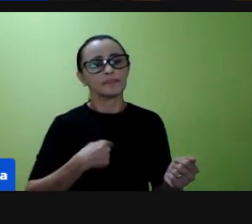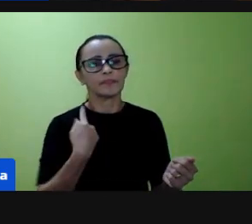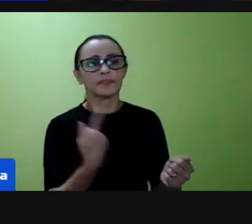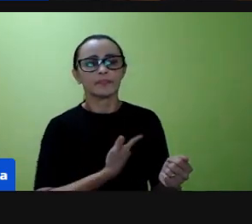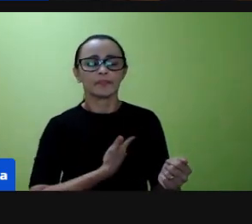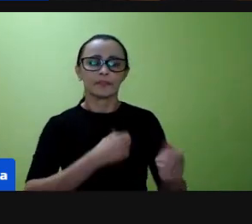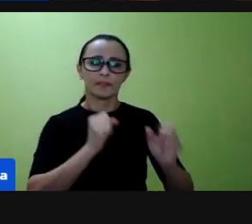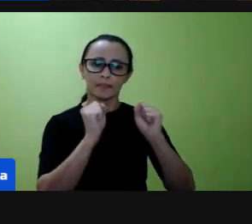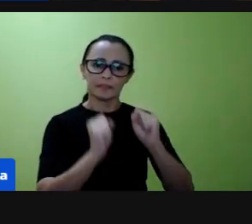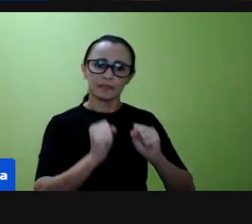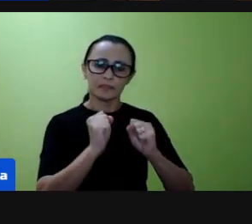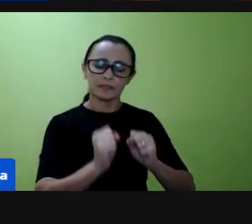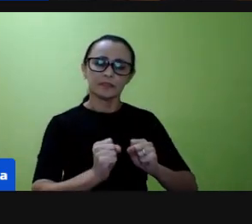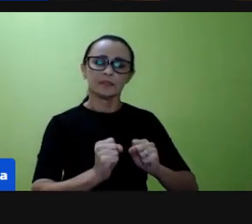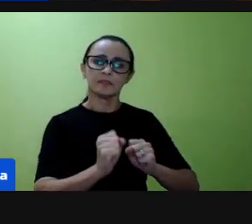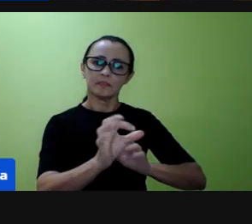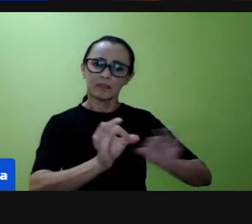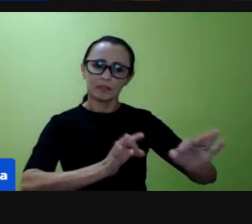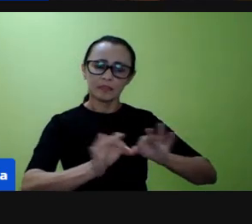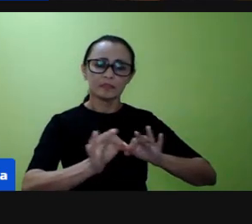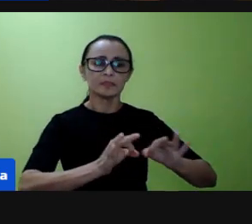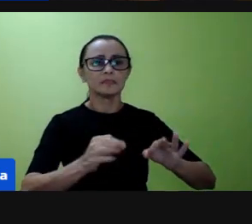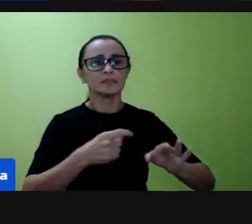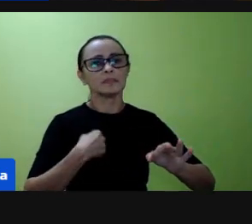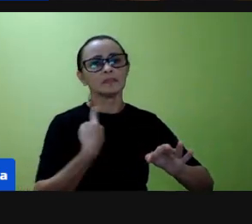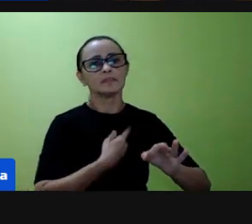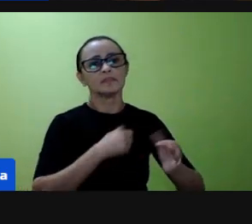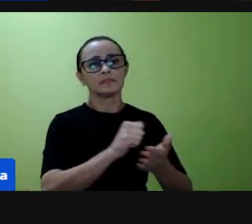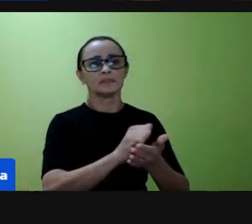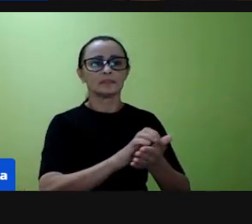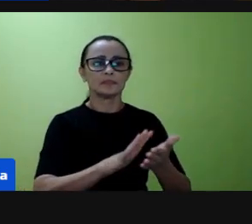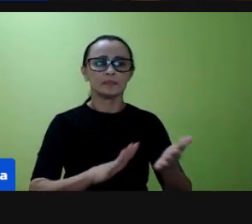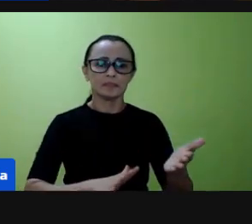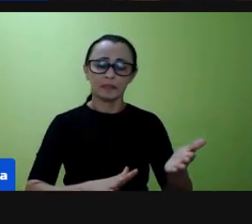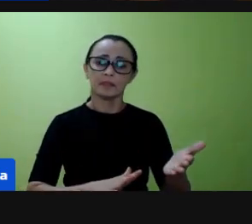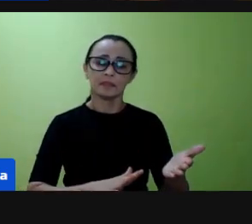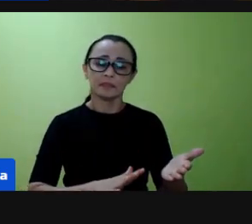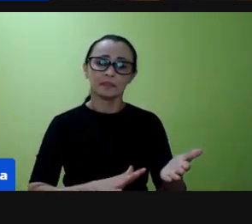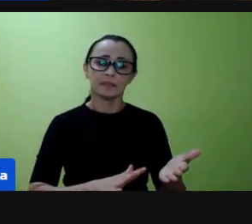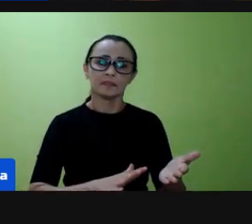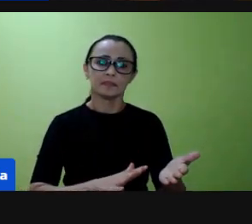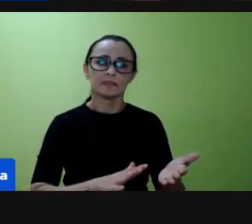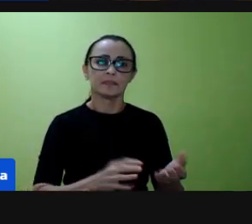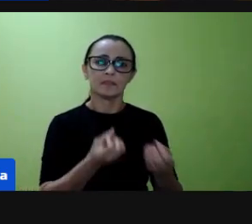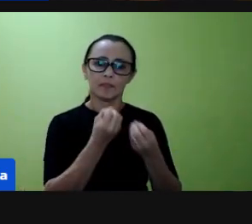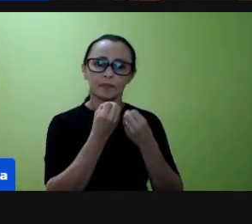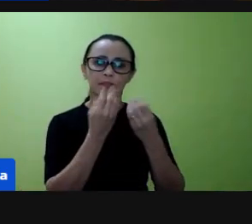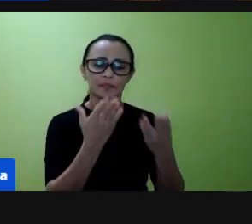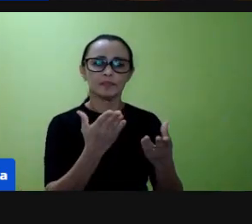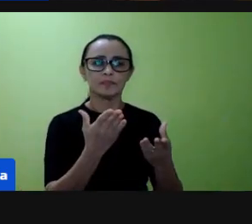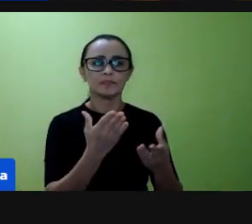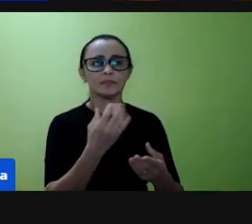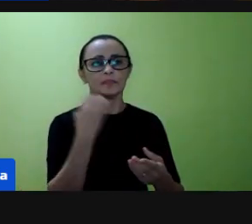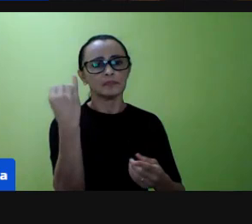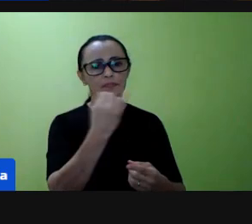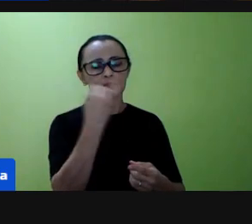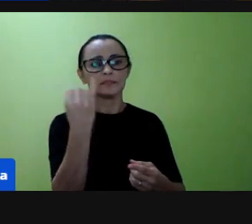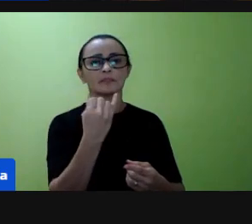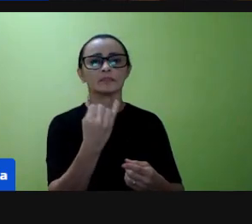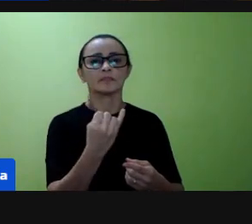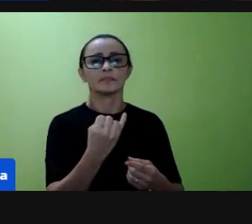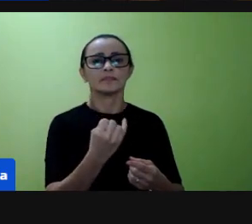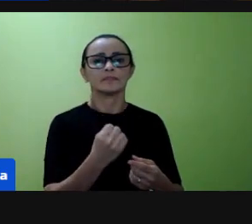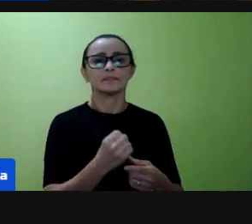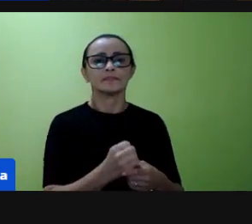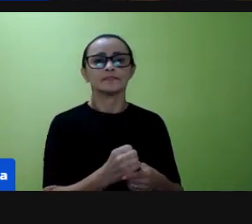lado, uma vantagem, por outro lado, foi um grande desafio, né? De ter que se atualizar,